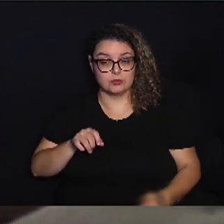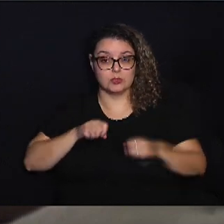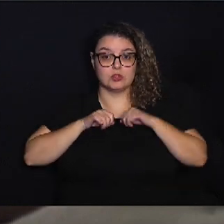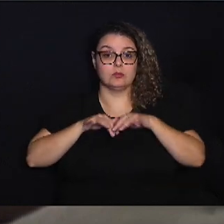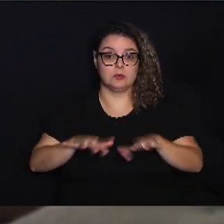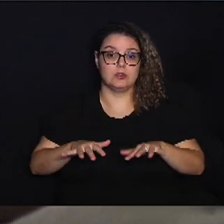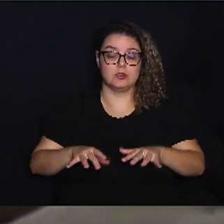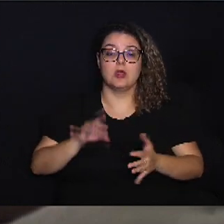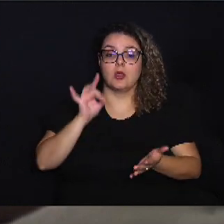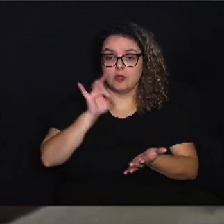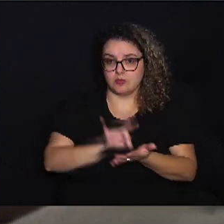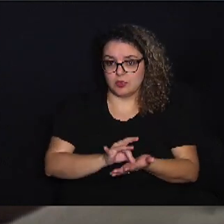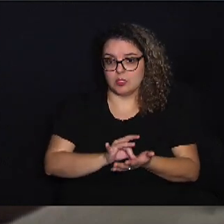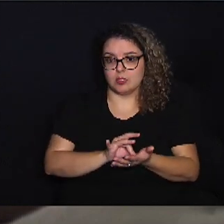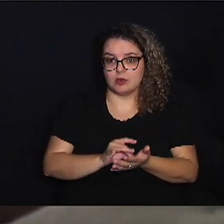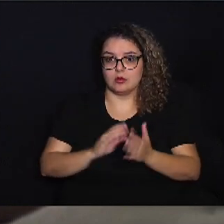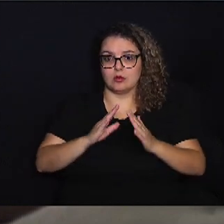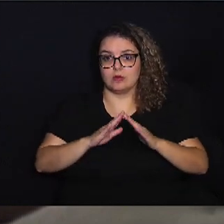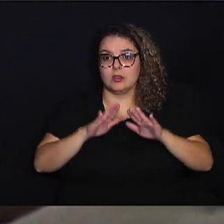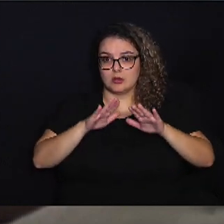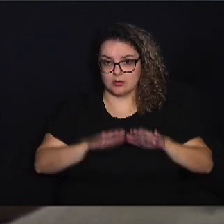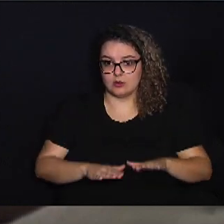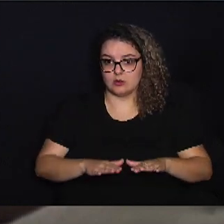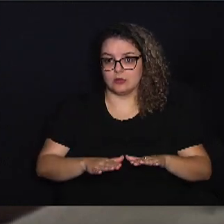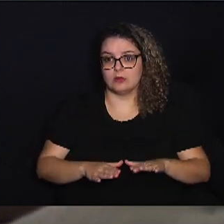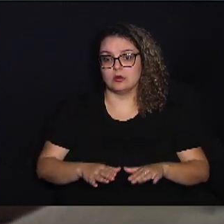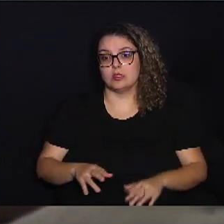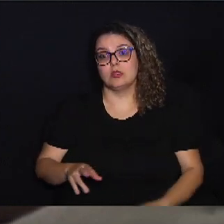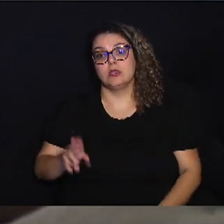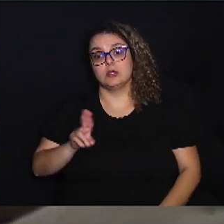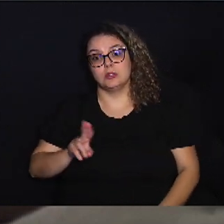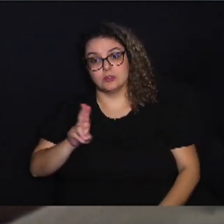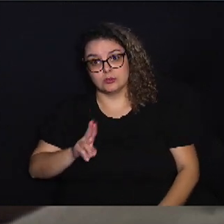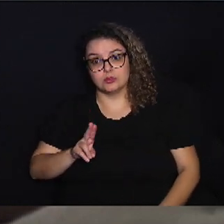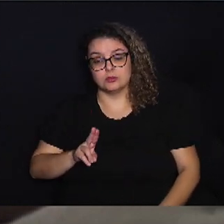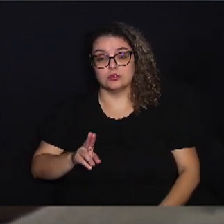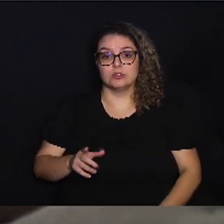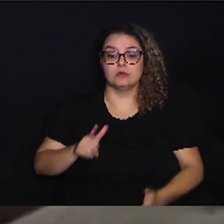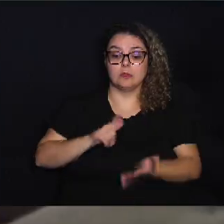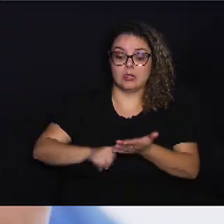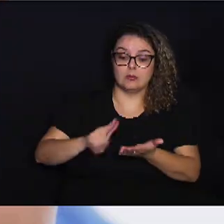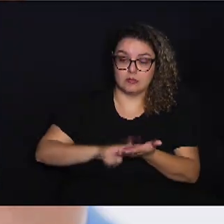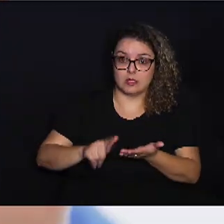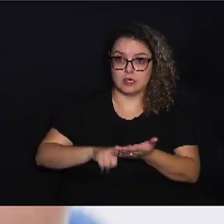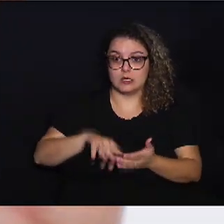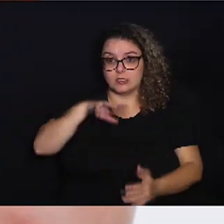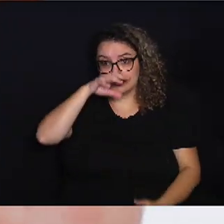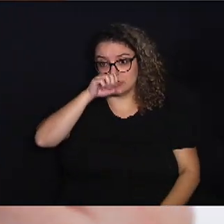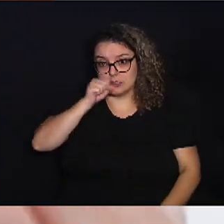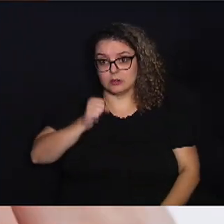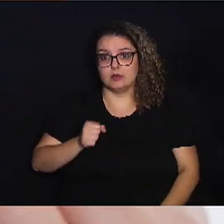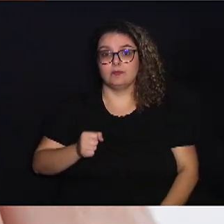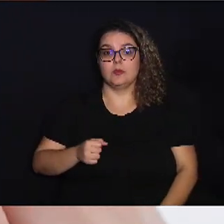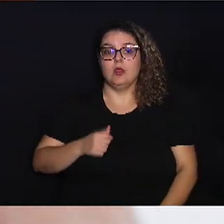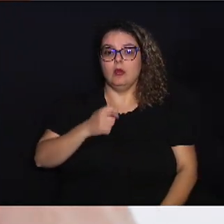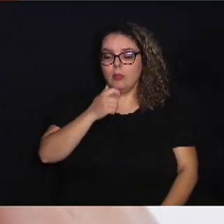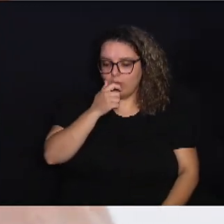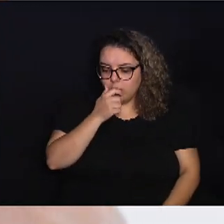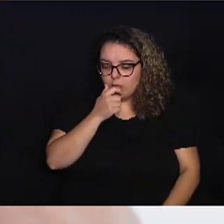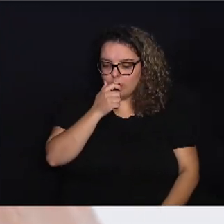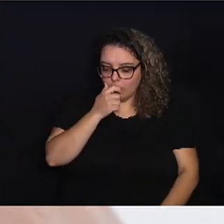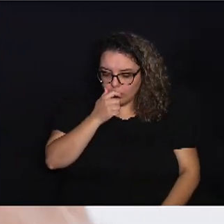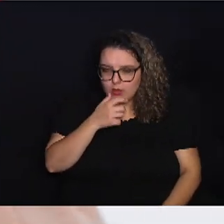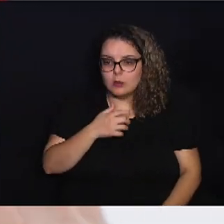disseminação é efetivamente ficando em casa e fazendo a higiene respiratória. Então, nós orientamos as crianças ao tossir, ao